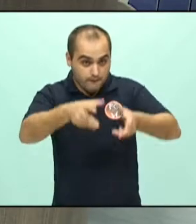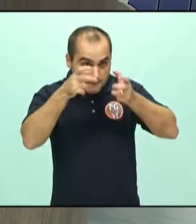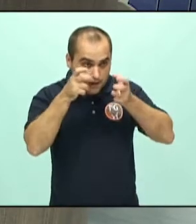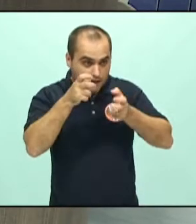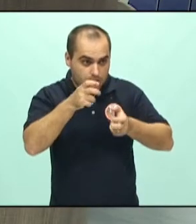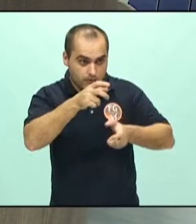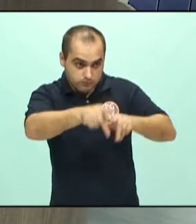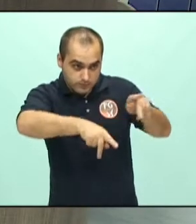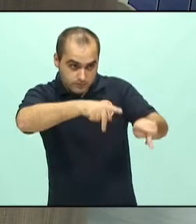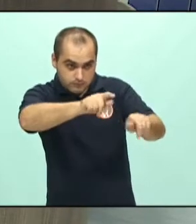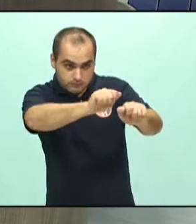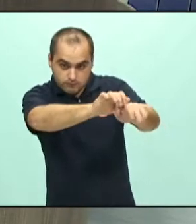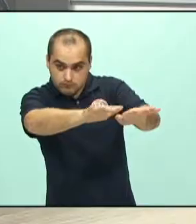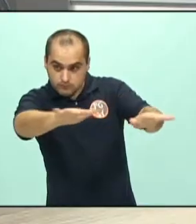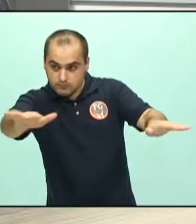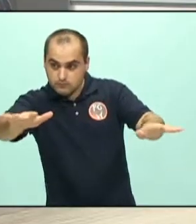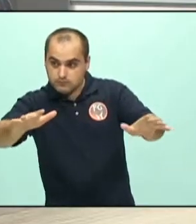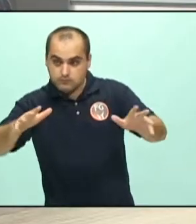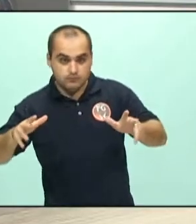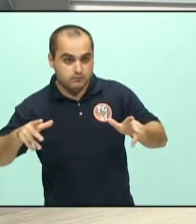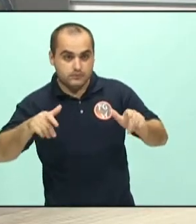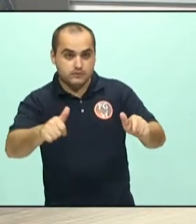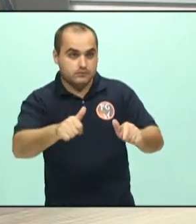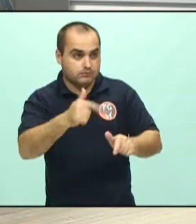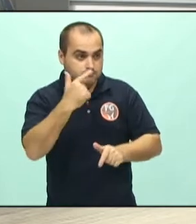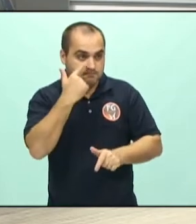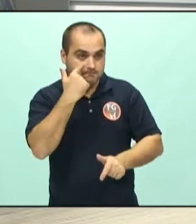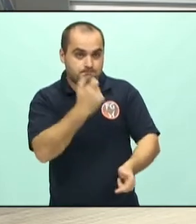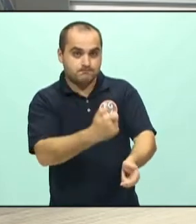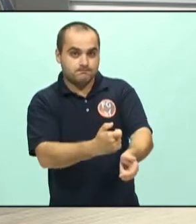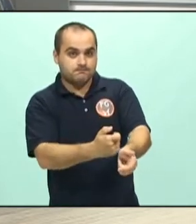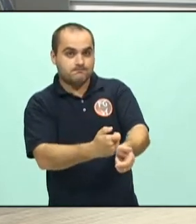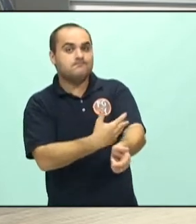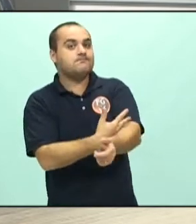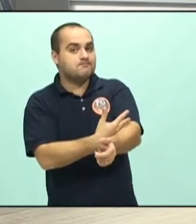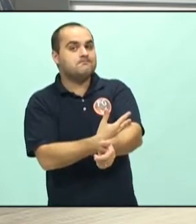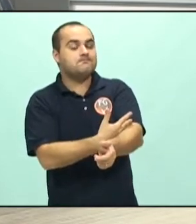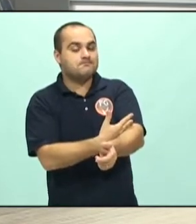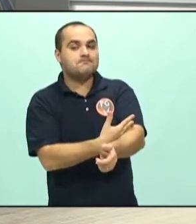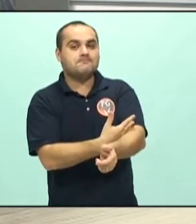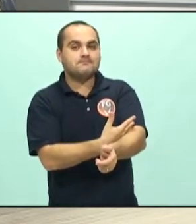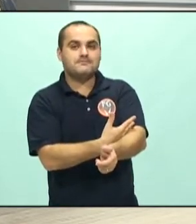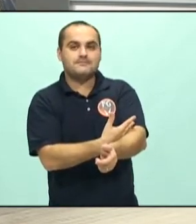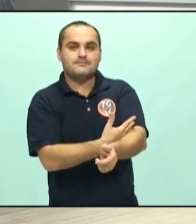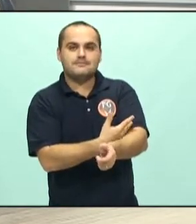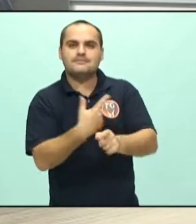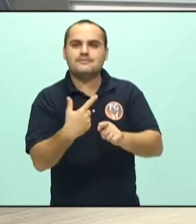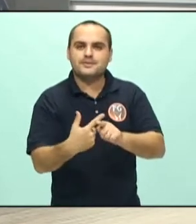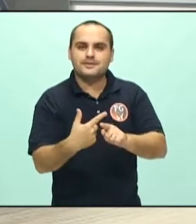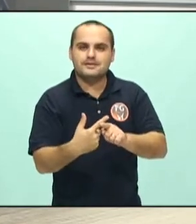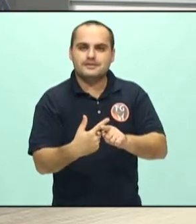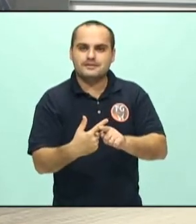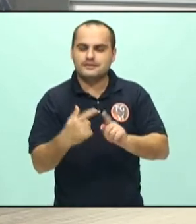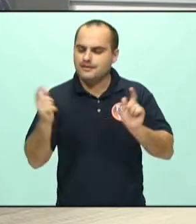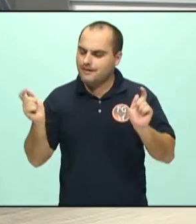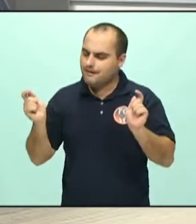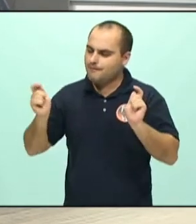público, estava em grande parte emocionado, por conta da